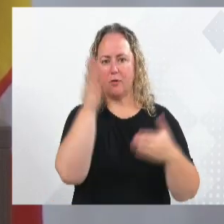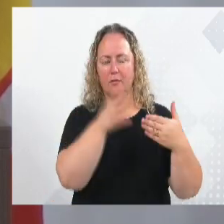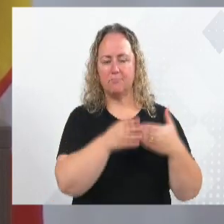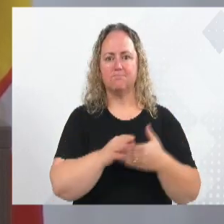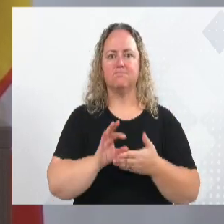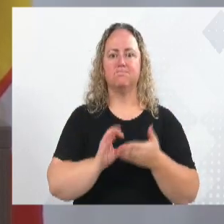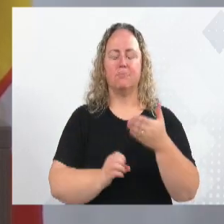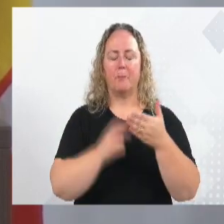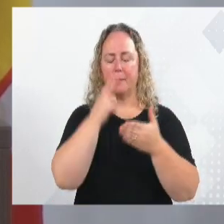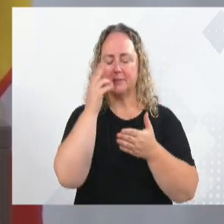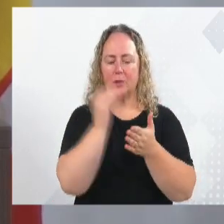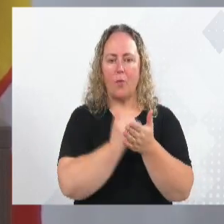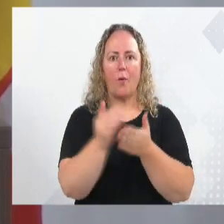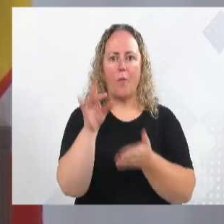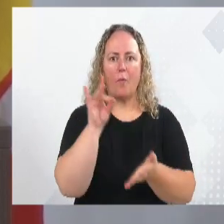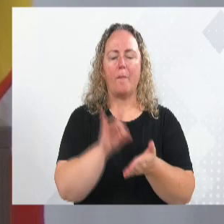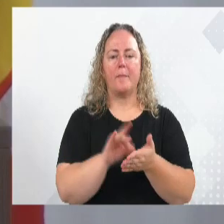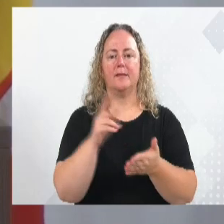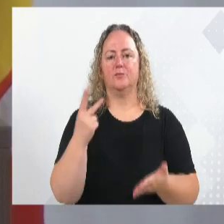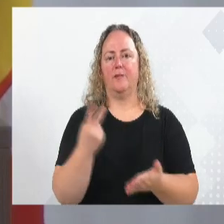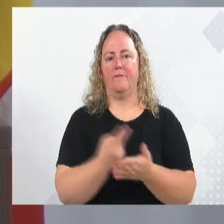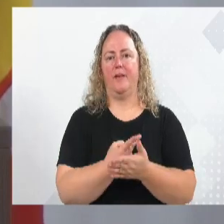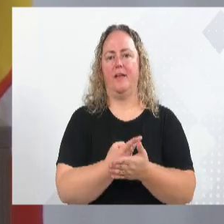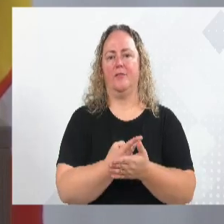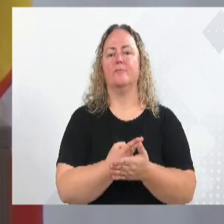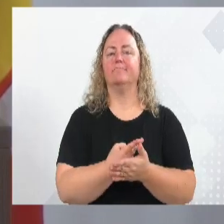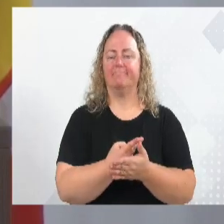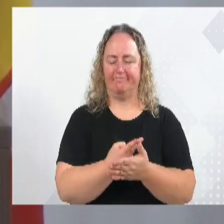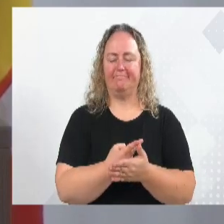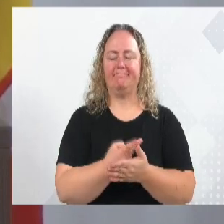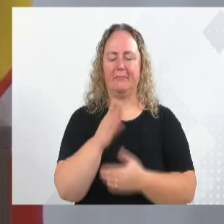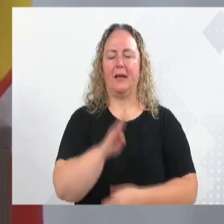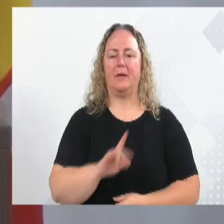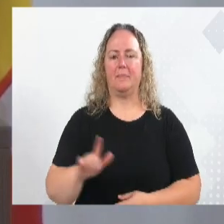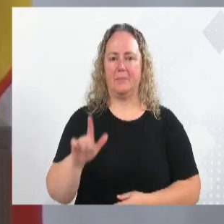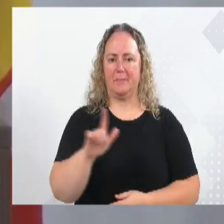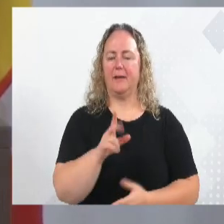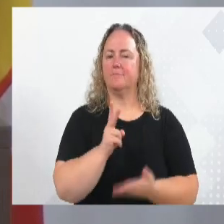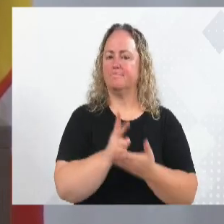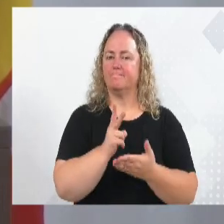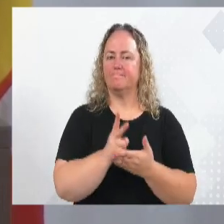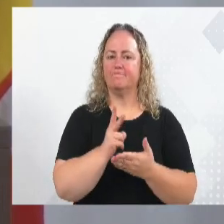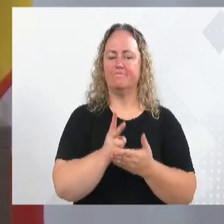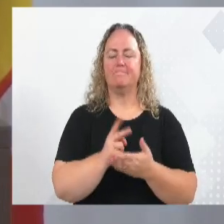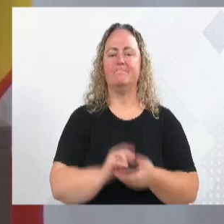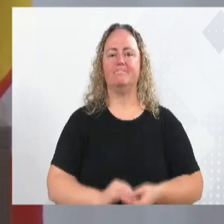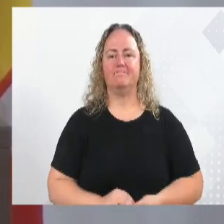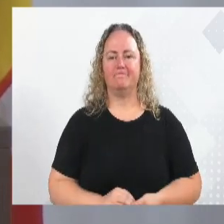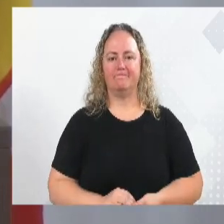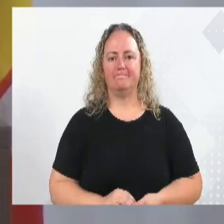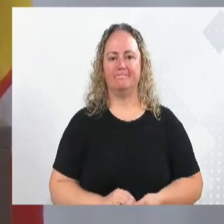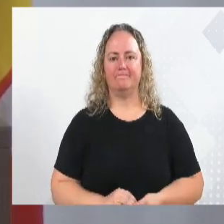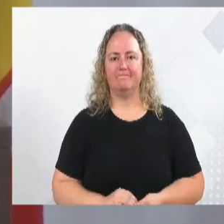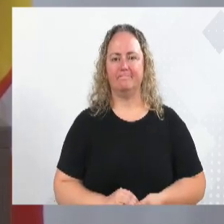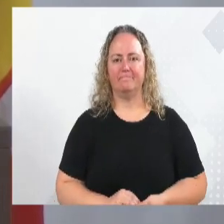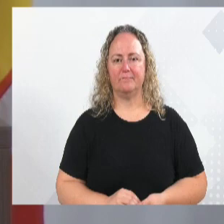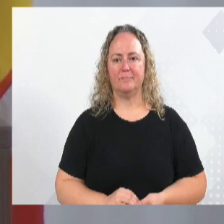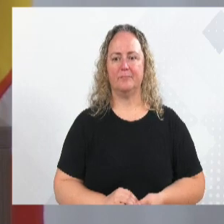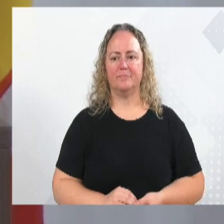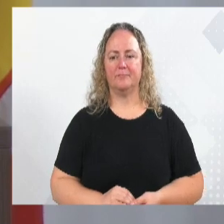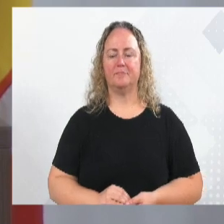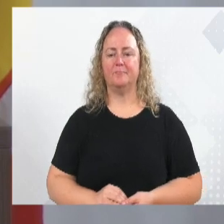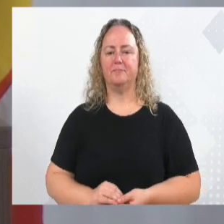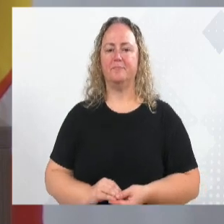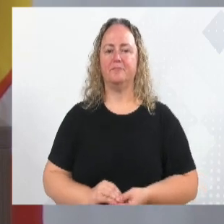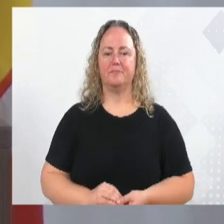maravilhoso que vem acontecendo Todo ano na cidade de Blumenau e vem prestigiando várias entidades isso que é importante